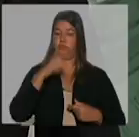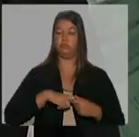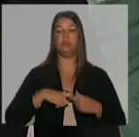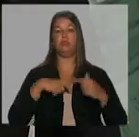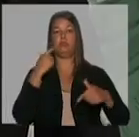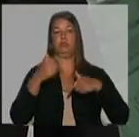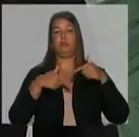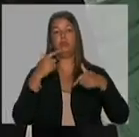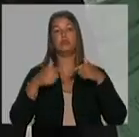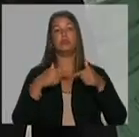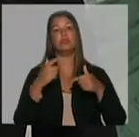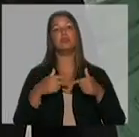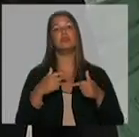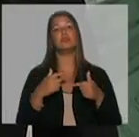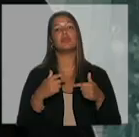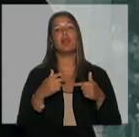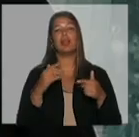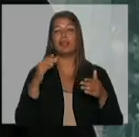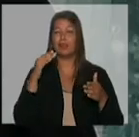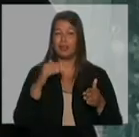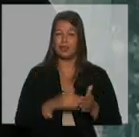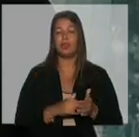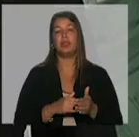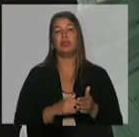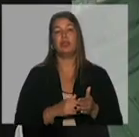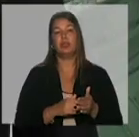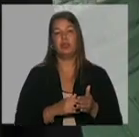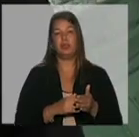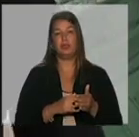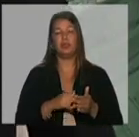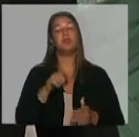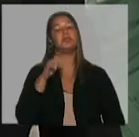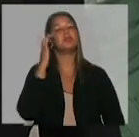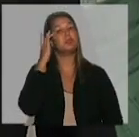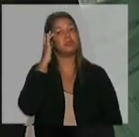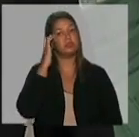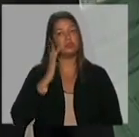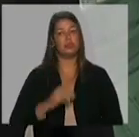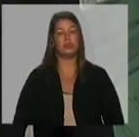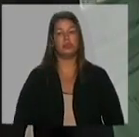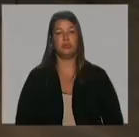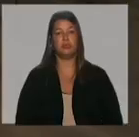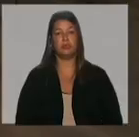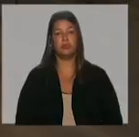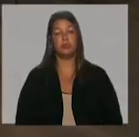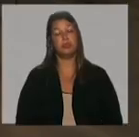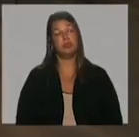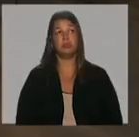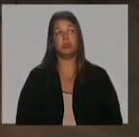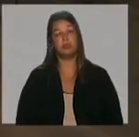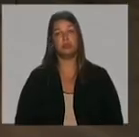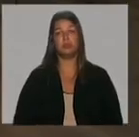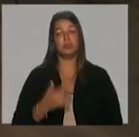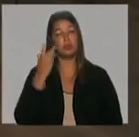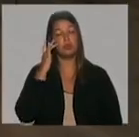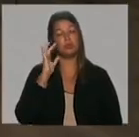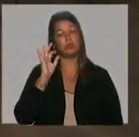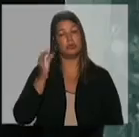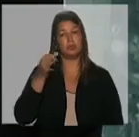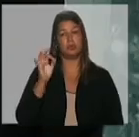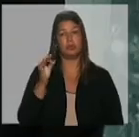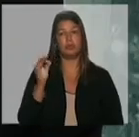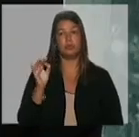fim desta década. Exatamente. A gente pode confiar aí nessa informação? Fernanda, eu acho que isso